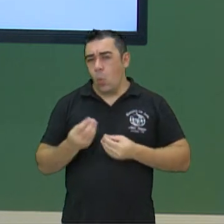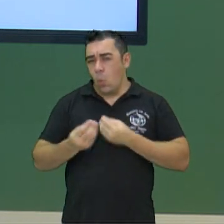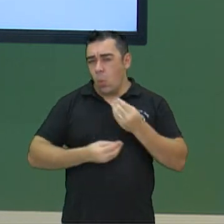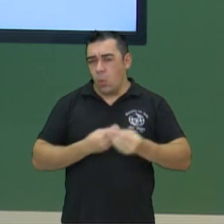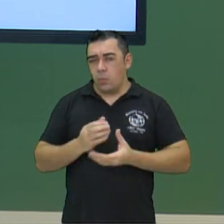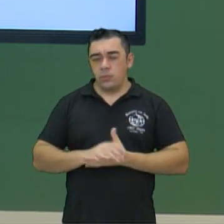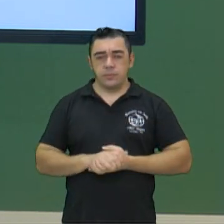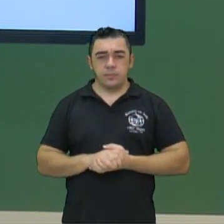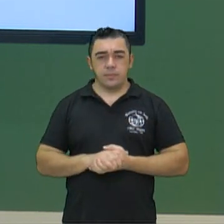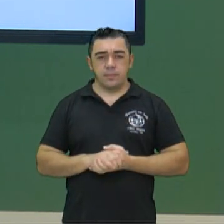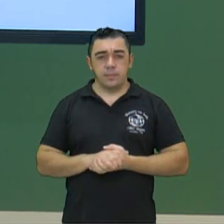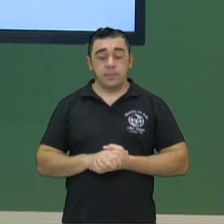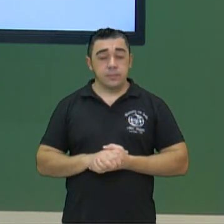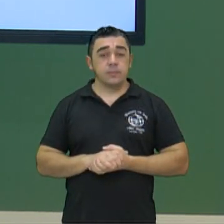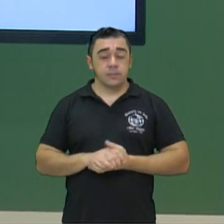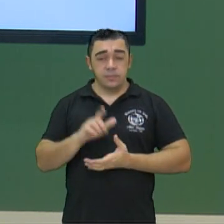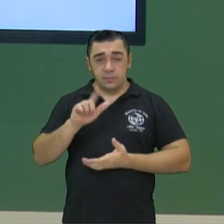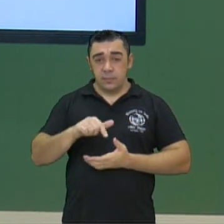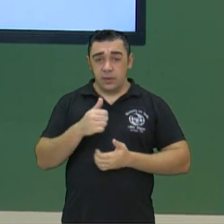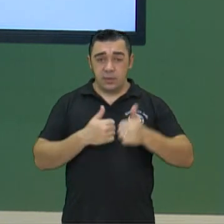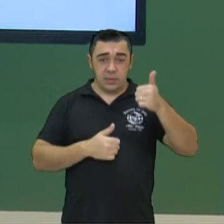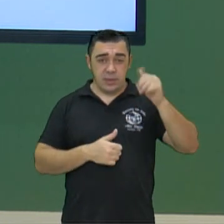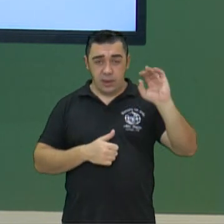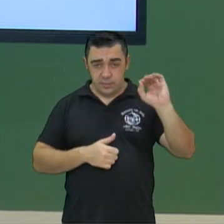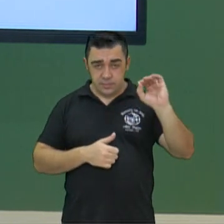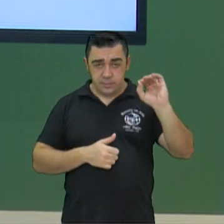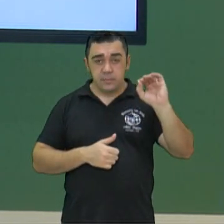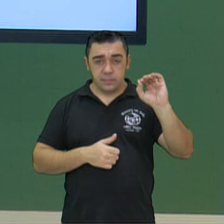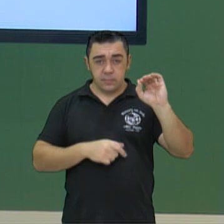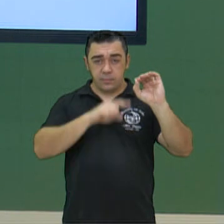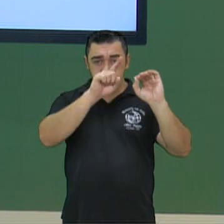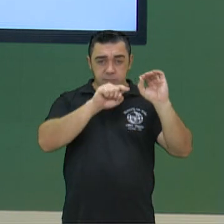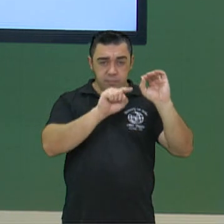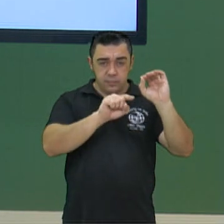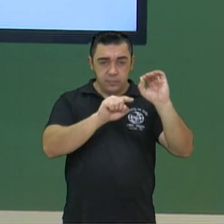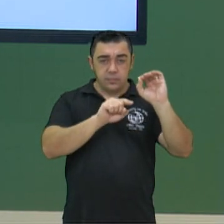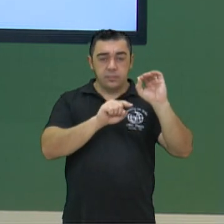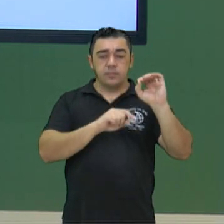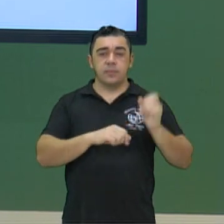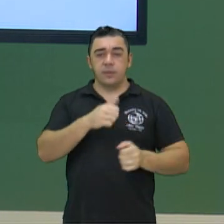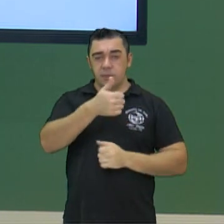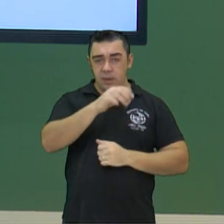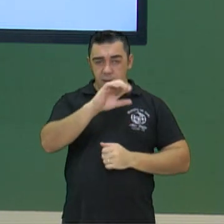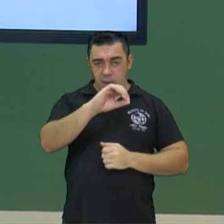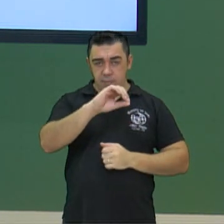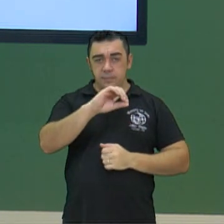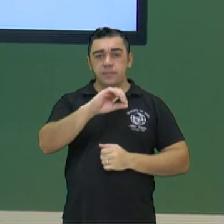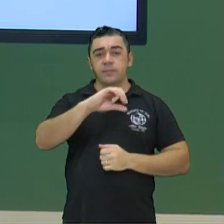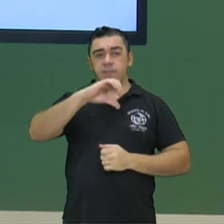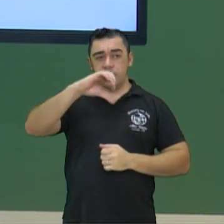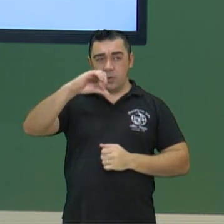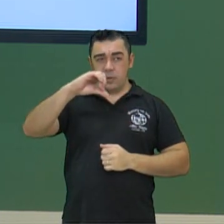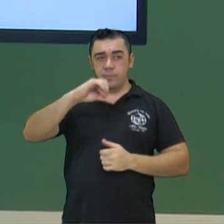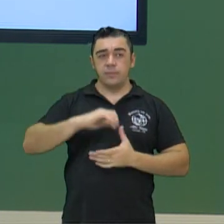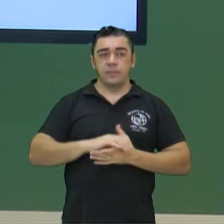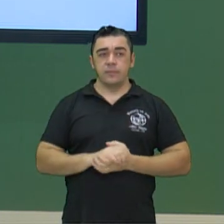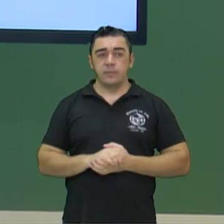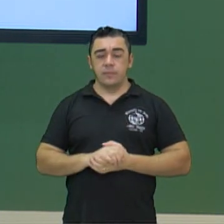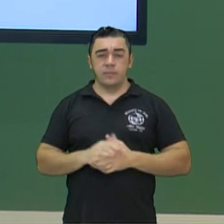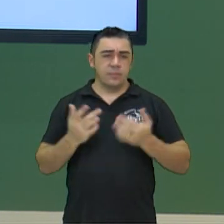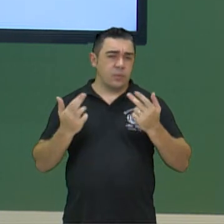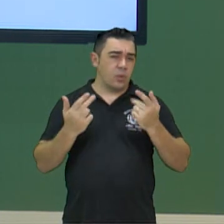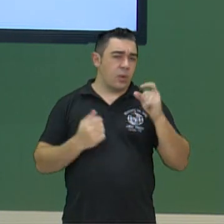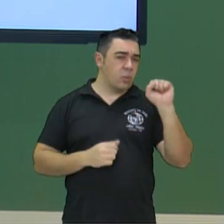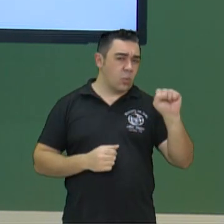é? Fatorial de 10. 10 vezes 9 não é a mesma coisa. Aqui, ó,